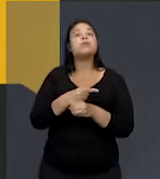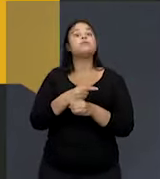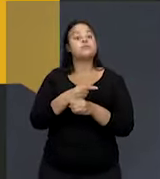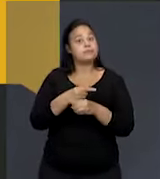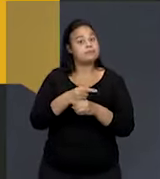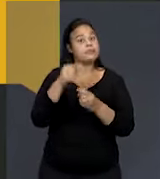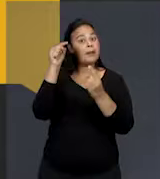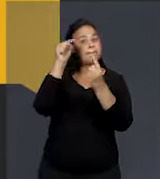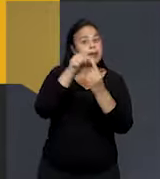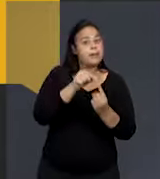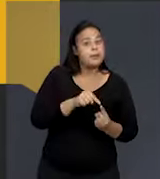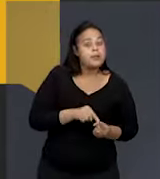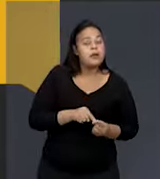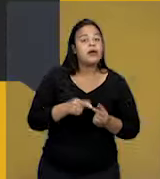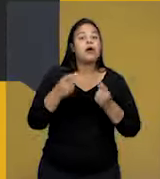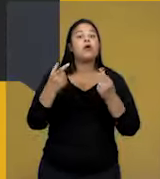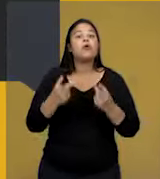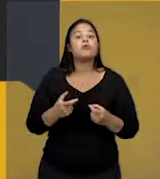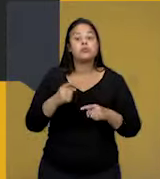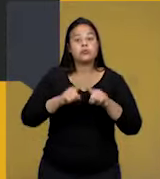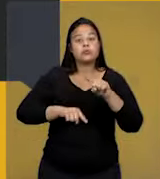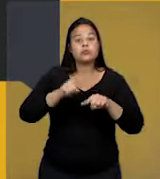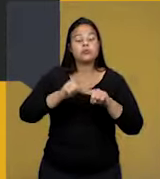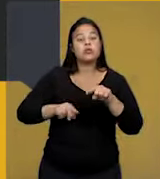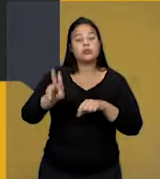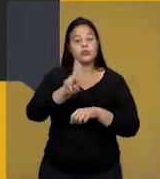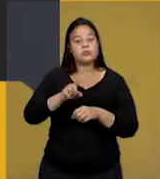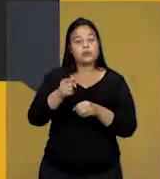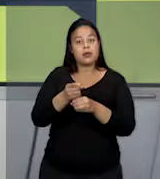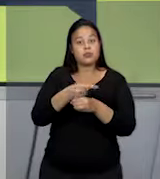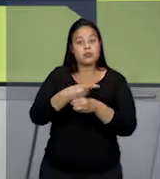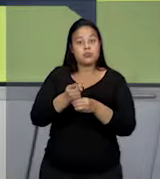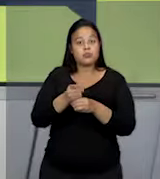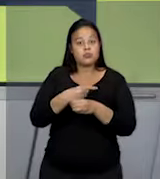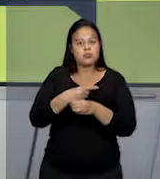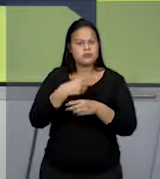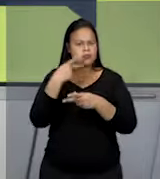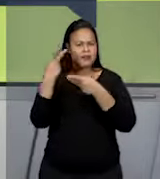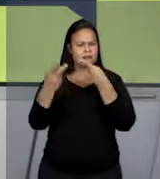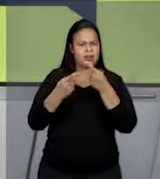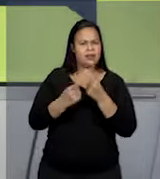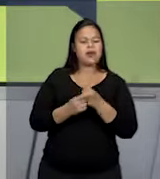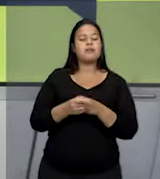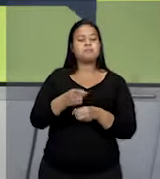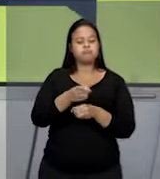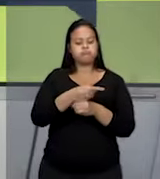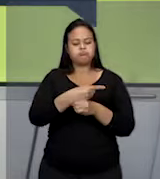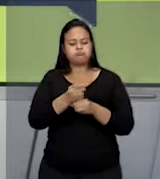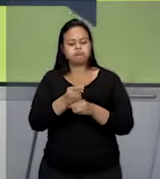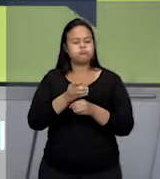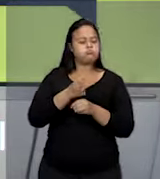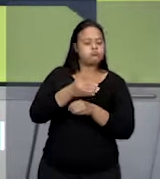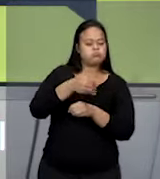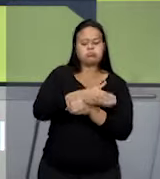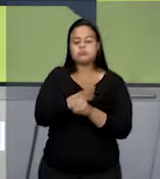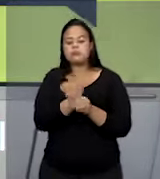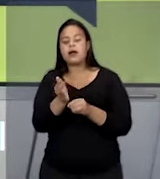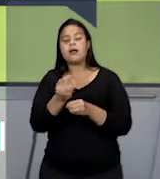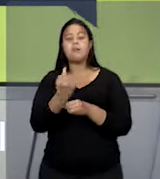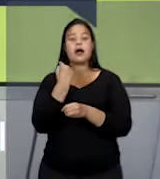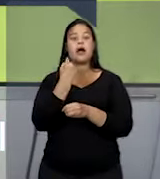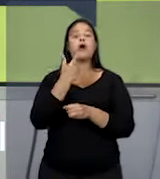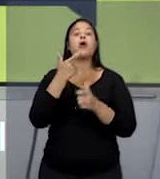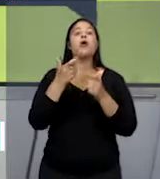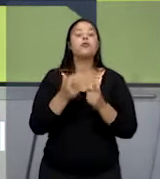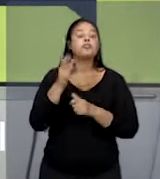por meio de uma bússola. Para a gente falar de pontos cardeais e direções, nós